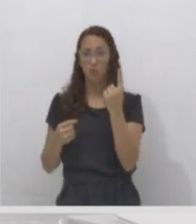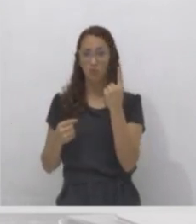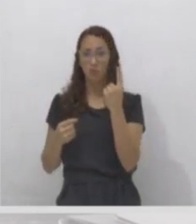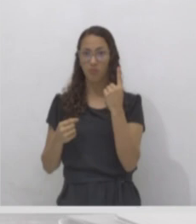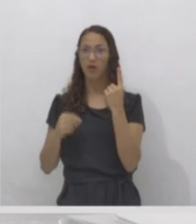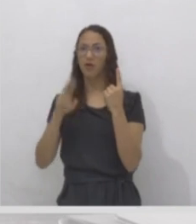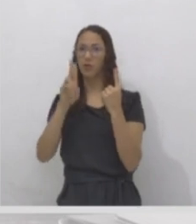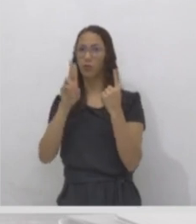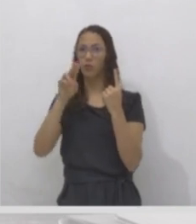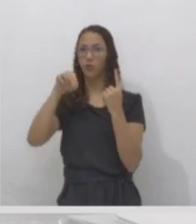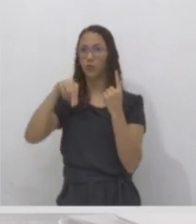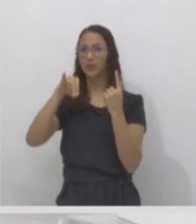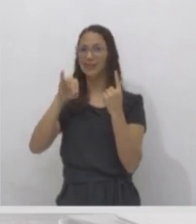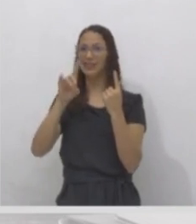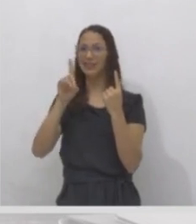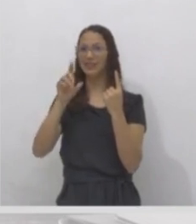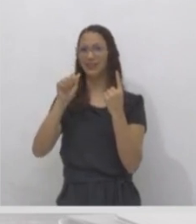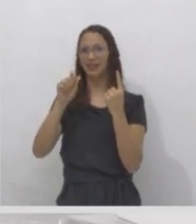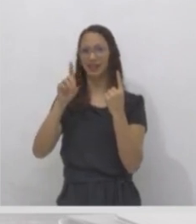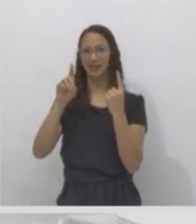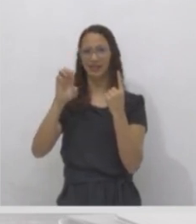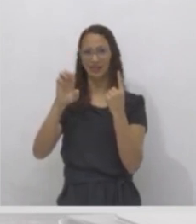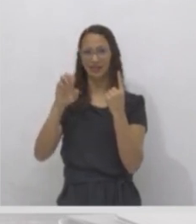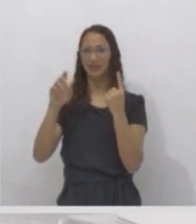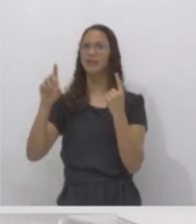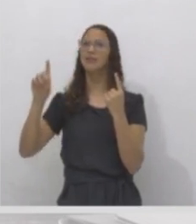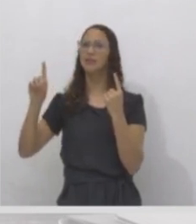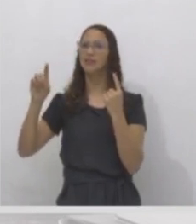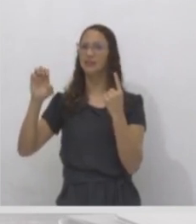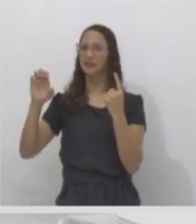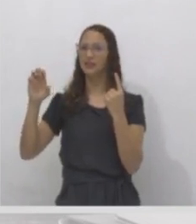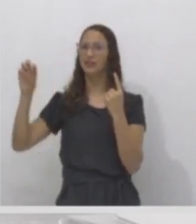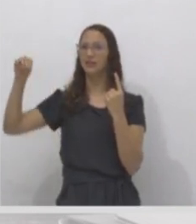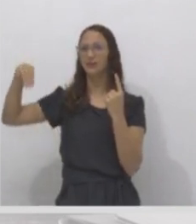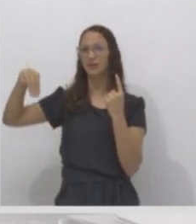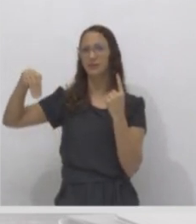unidade de milhão.